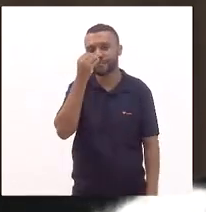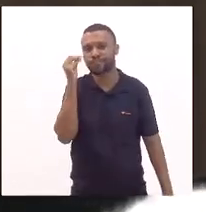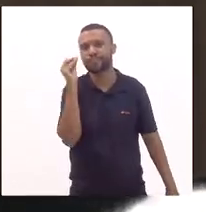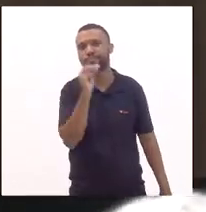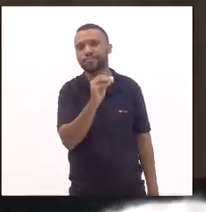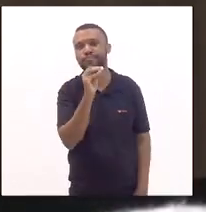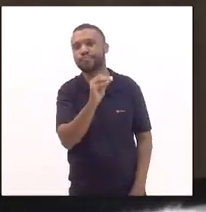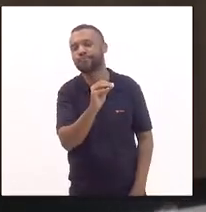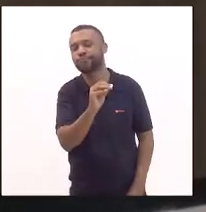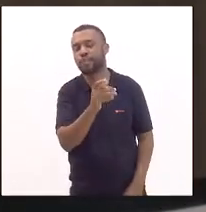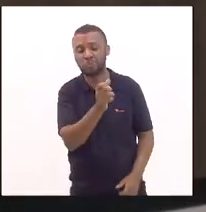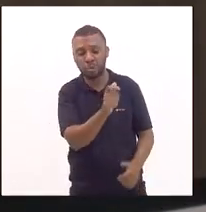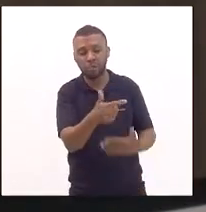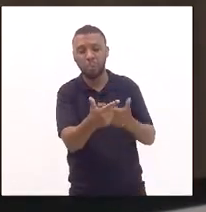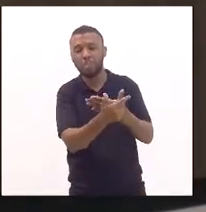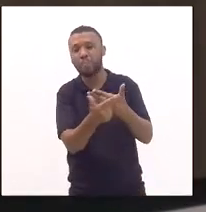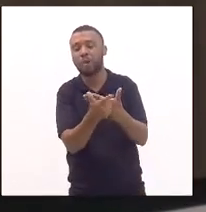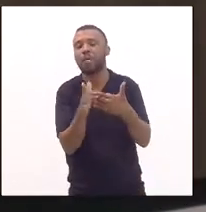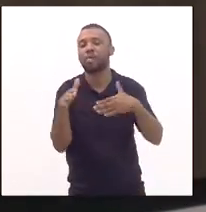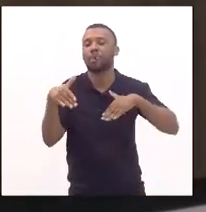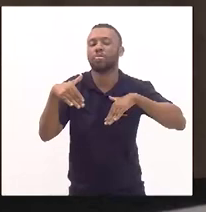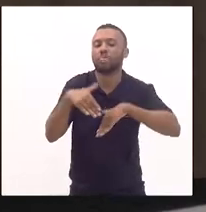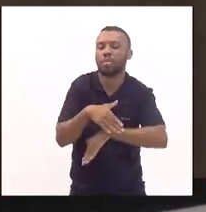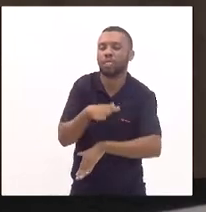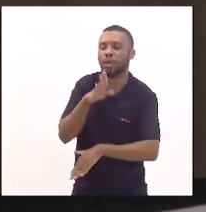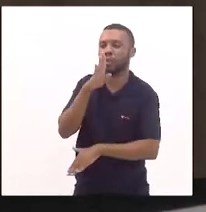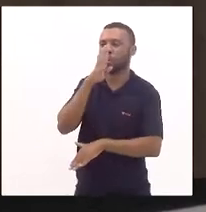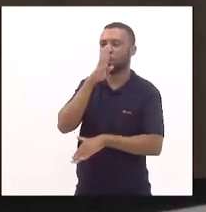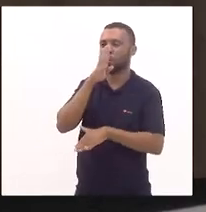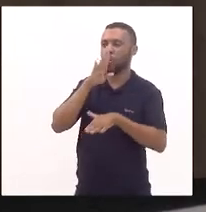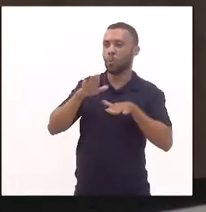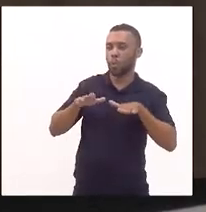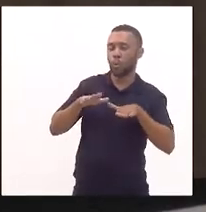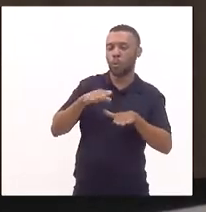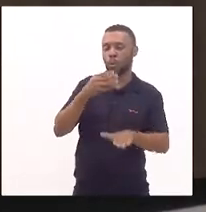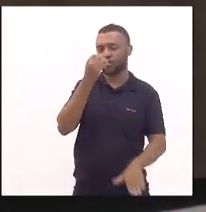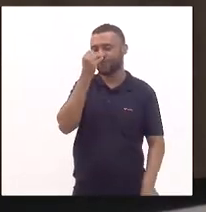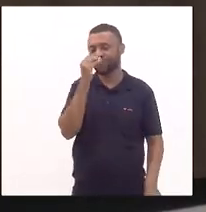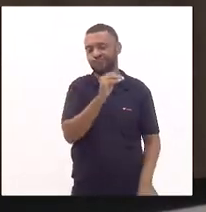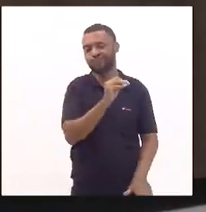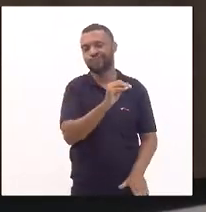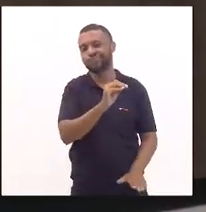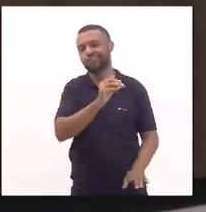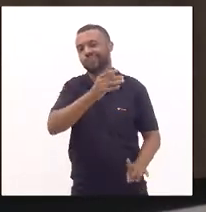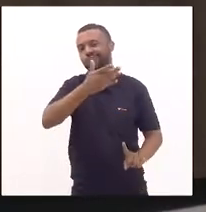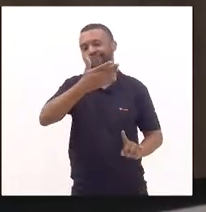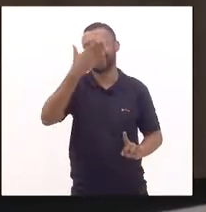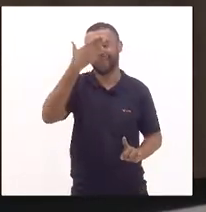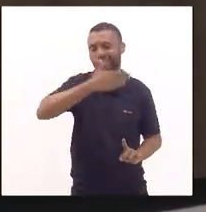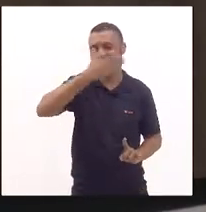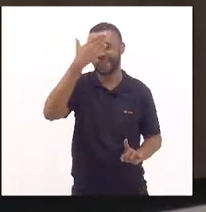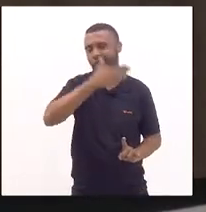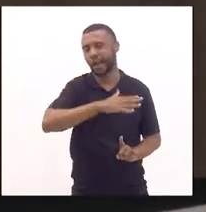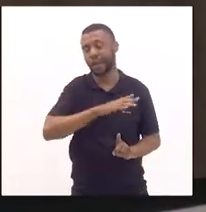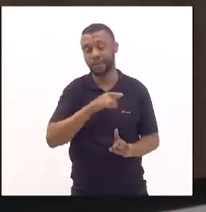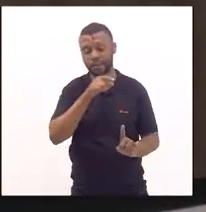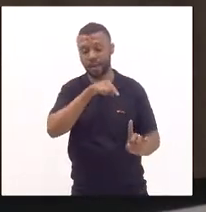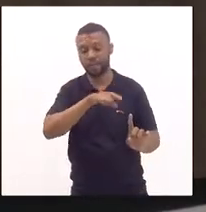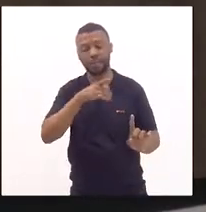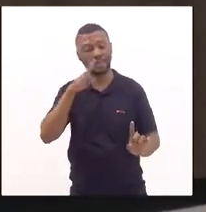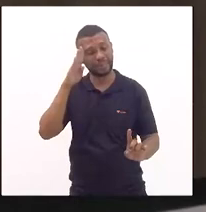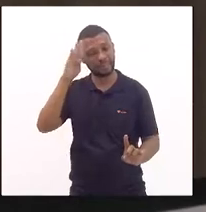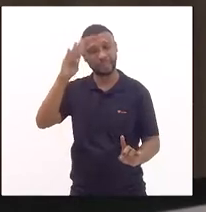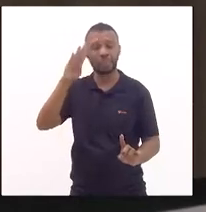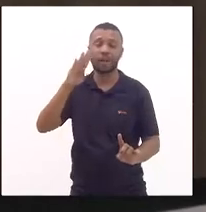a papéis extremamente subalternos, extremamente invisibilizados, e ela era uma das grandes